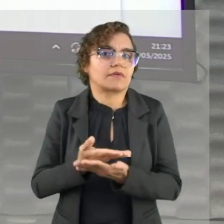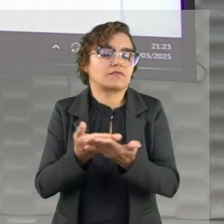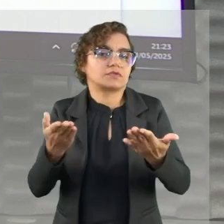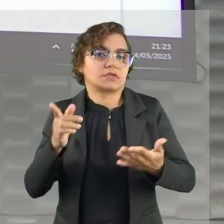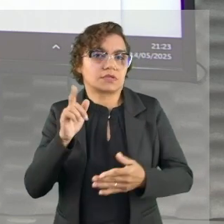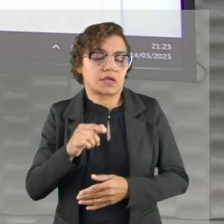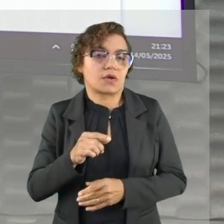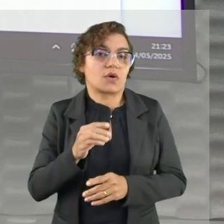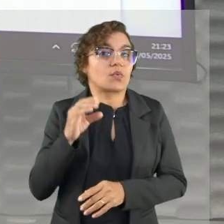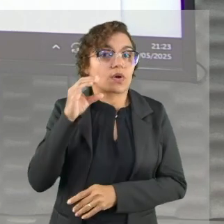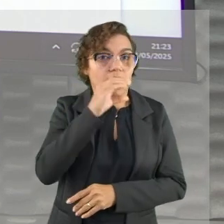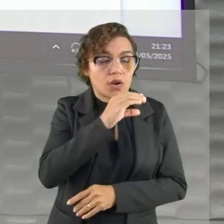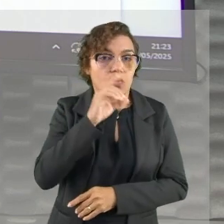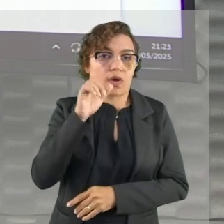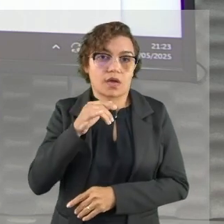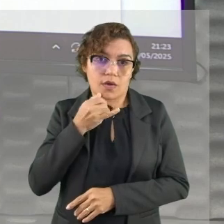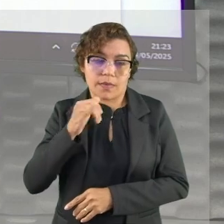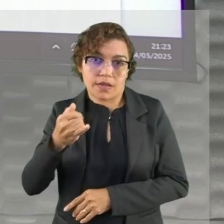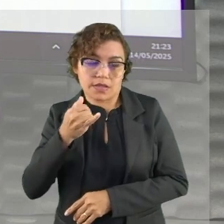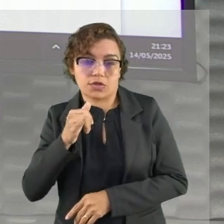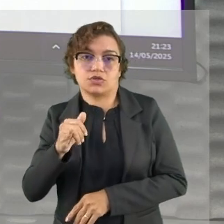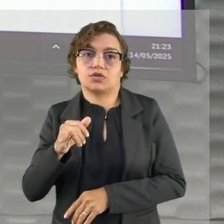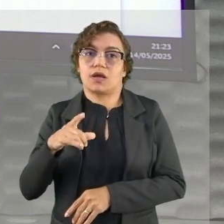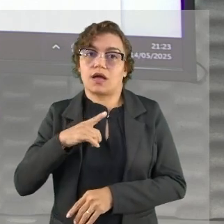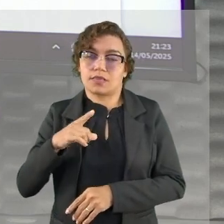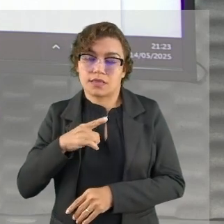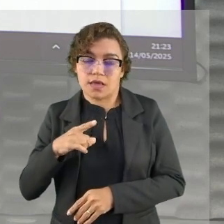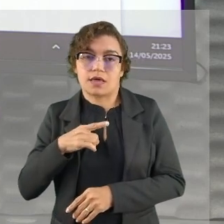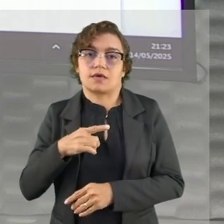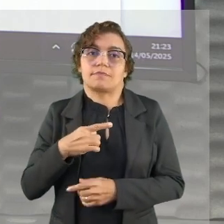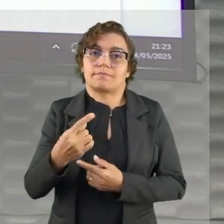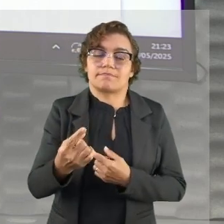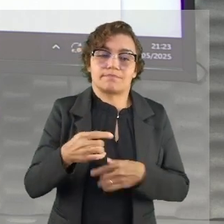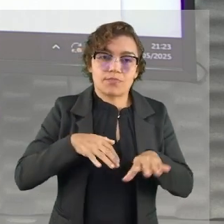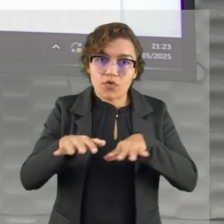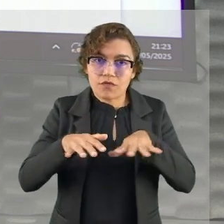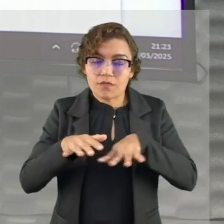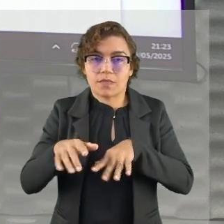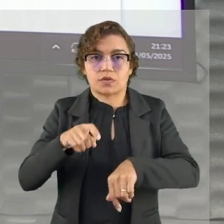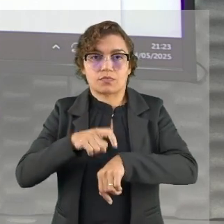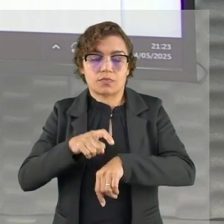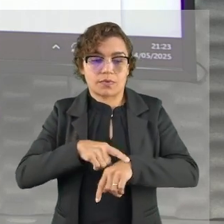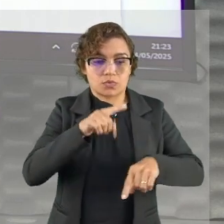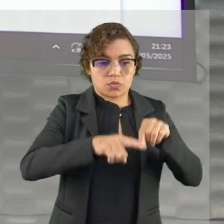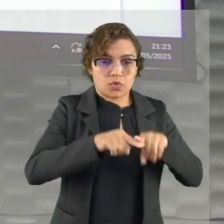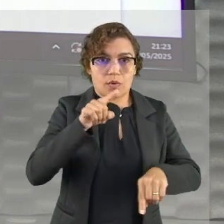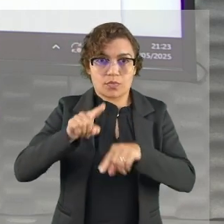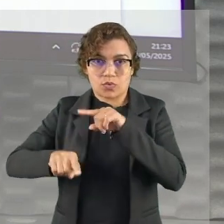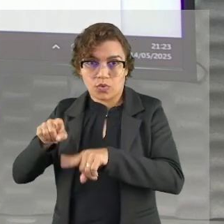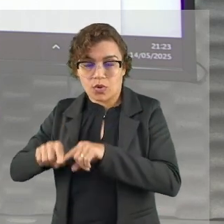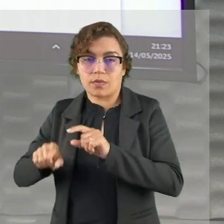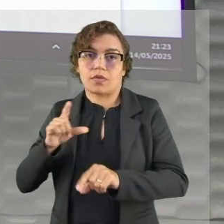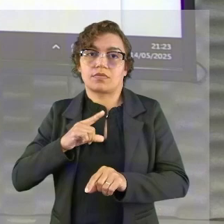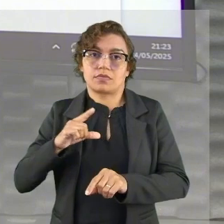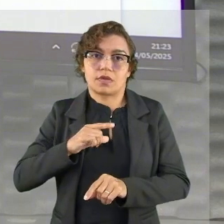uma energia em trânsito entre corpos quando a temperatura